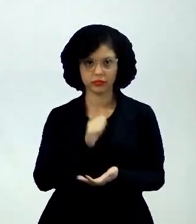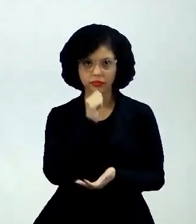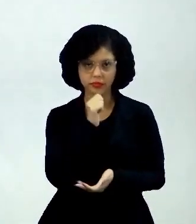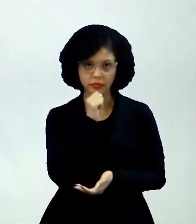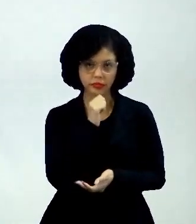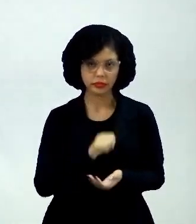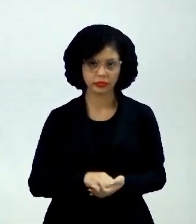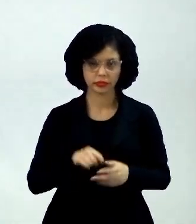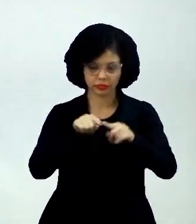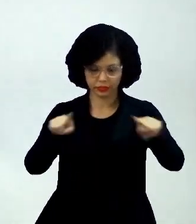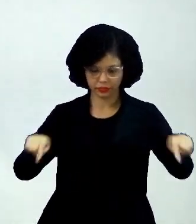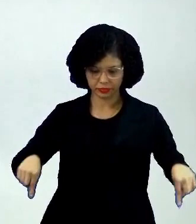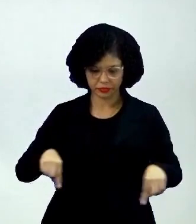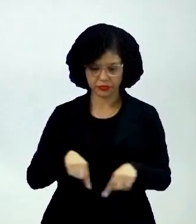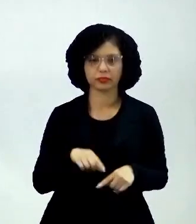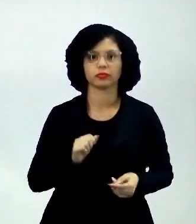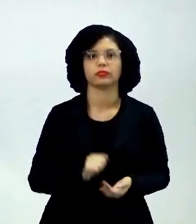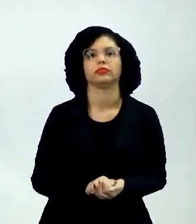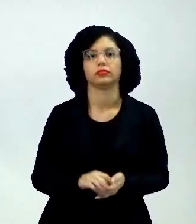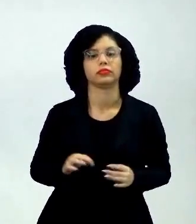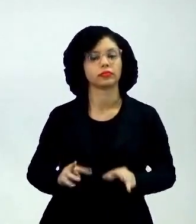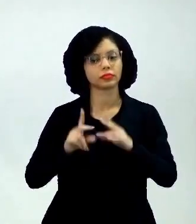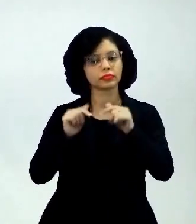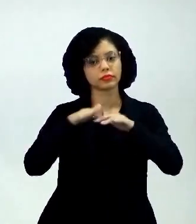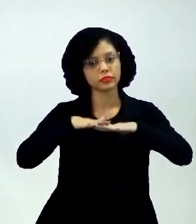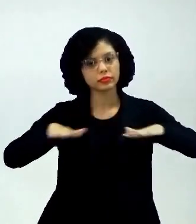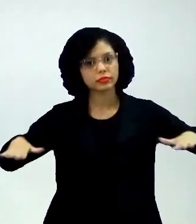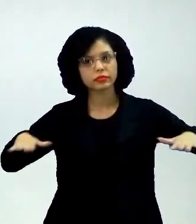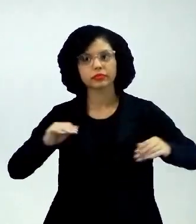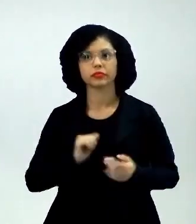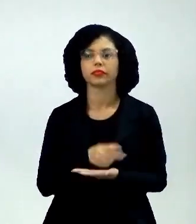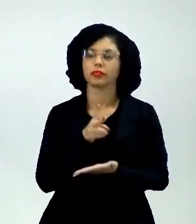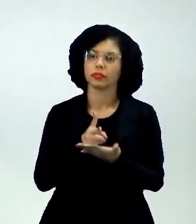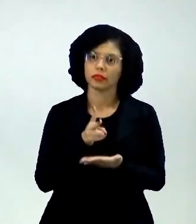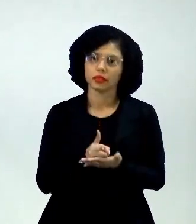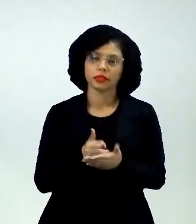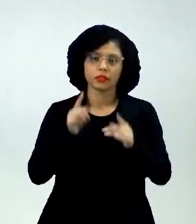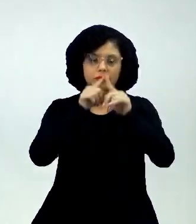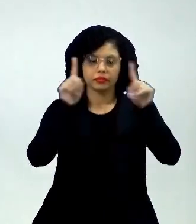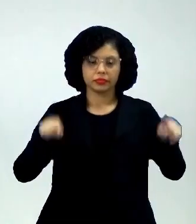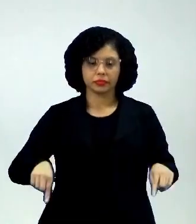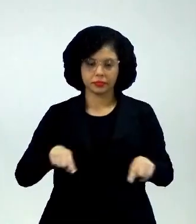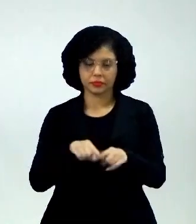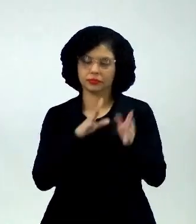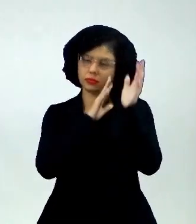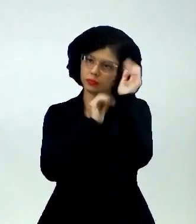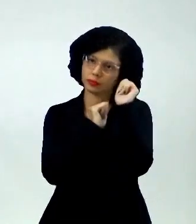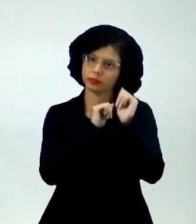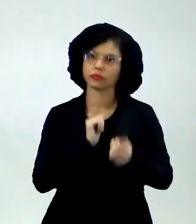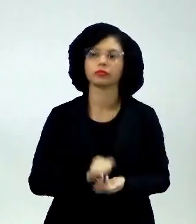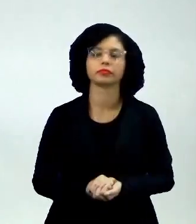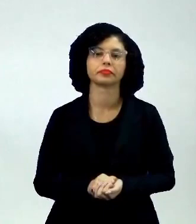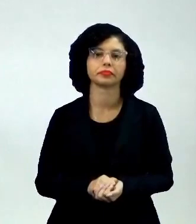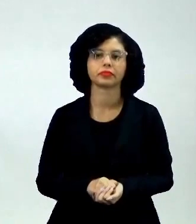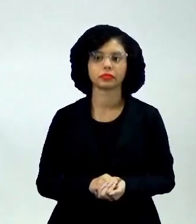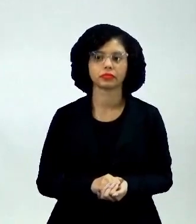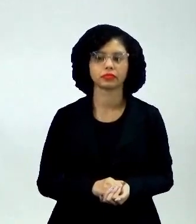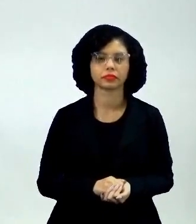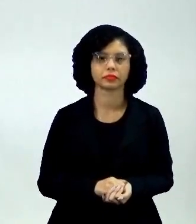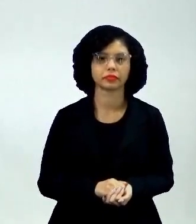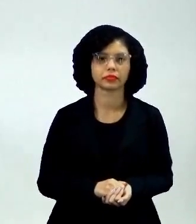área da sua sala, de toda a superfície da sua sala. Da mesma forma do quarto, da mesma forma